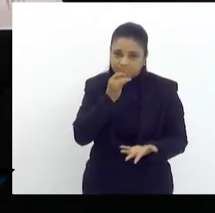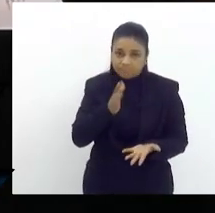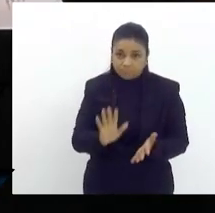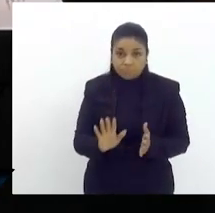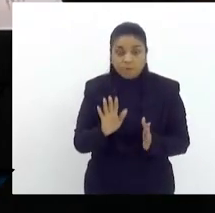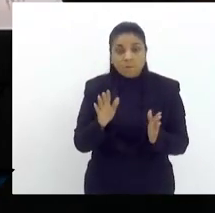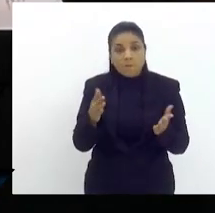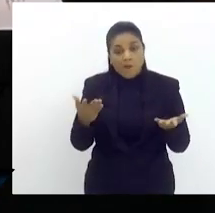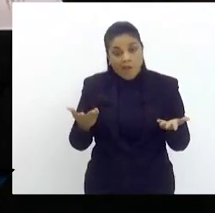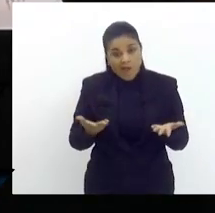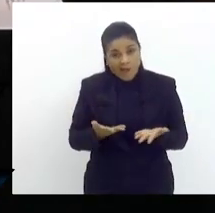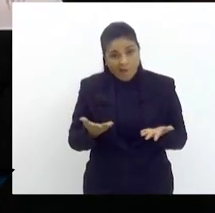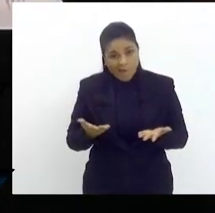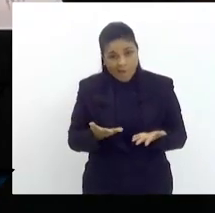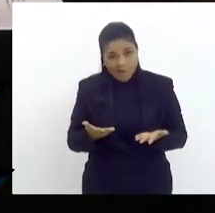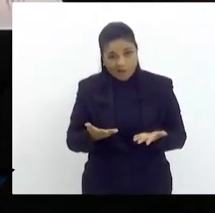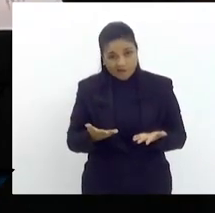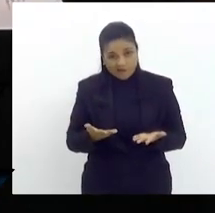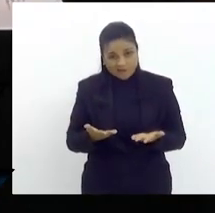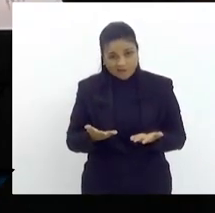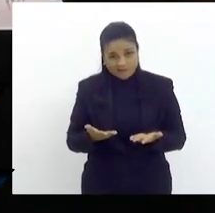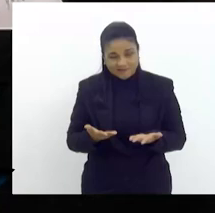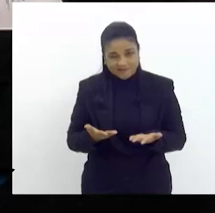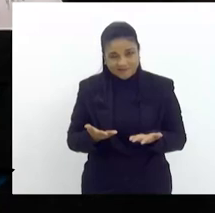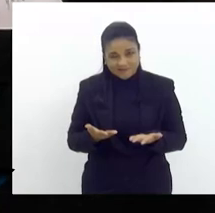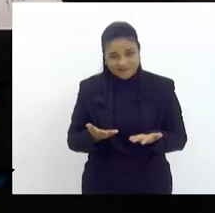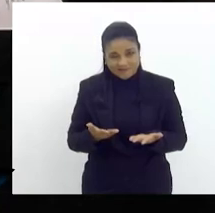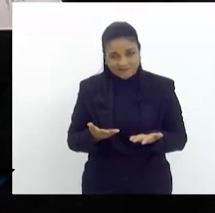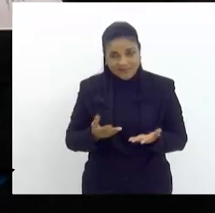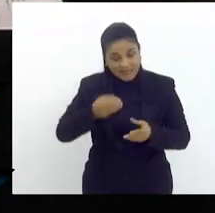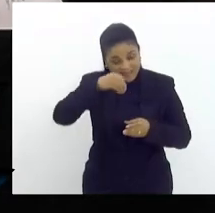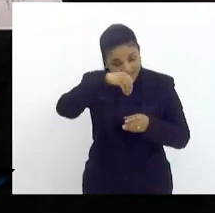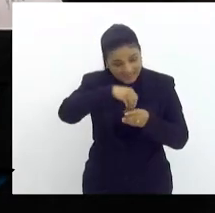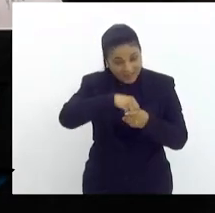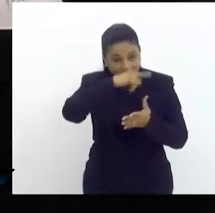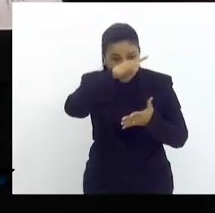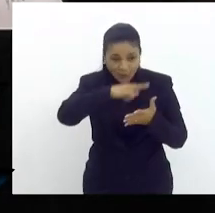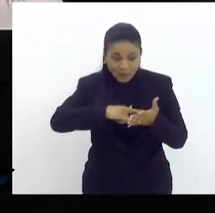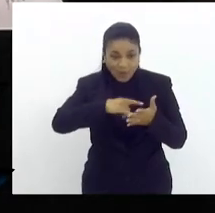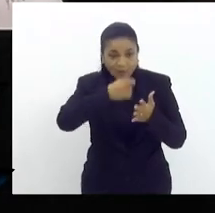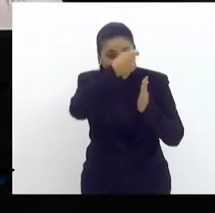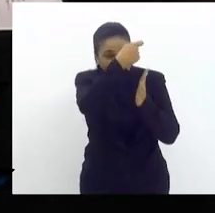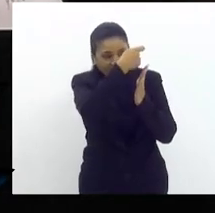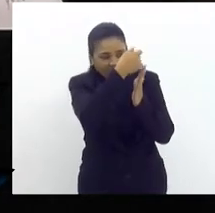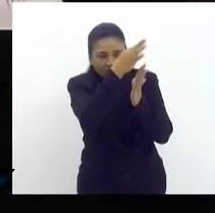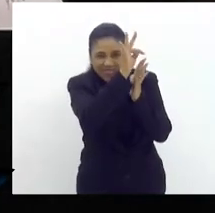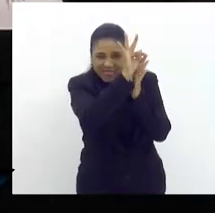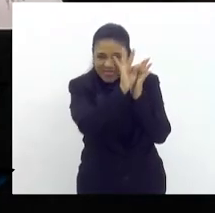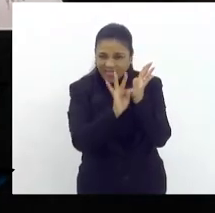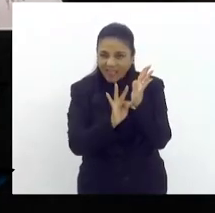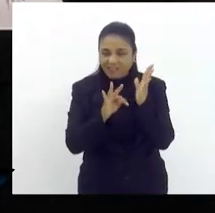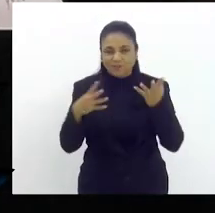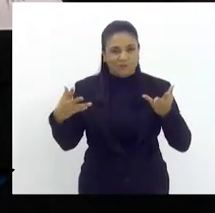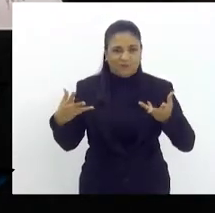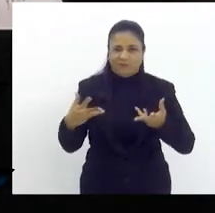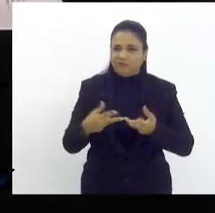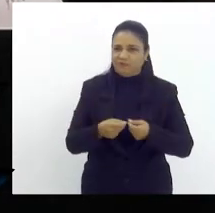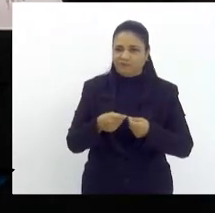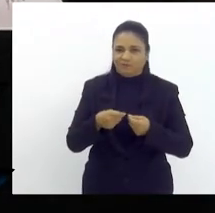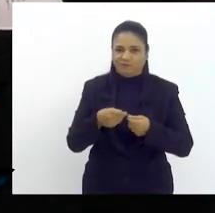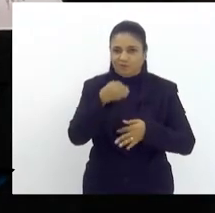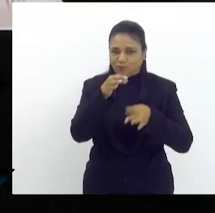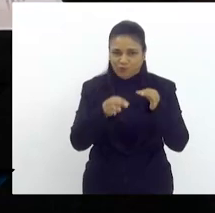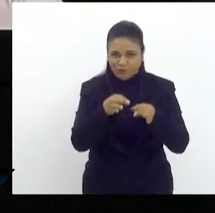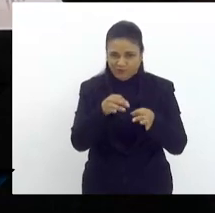mas agora que agora que vem o texto brilhante do magistrado ele